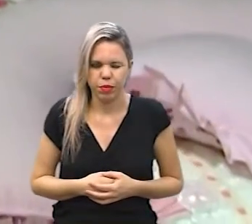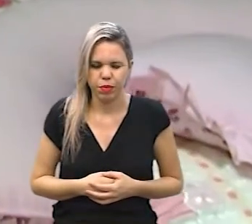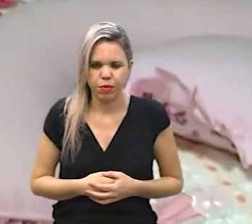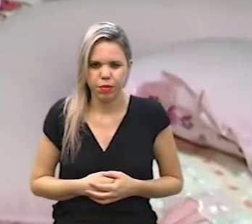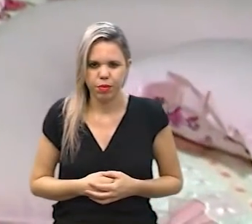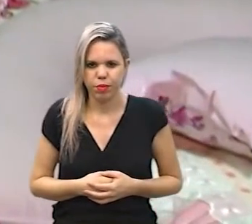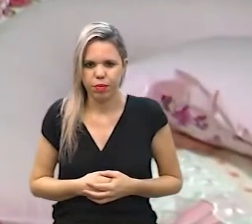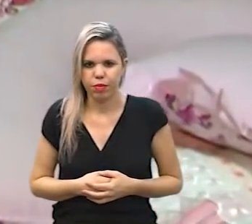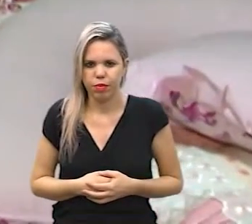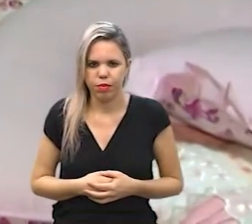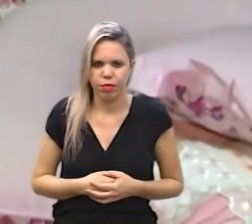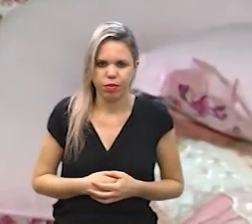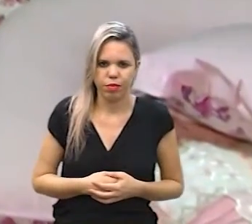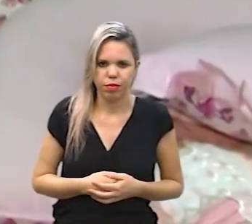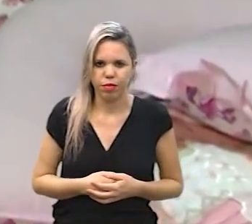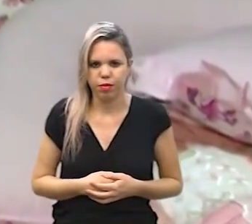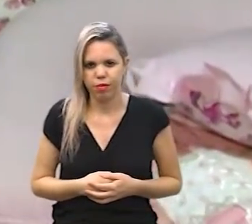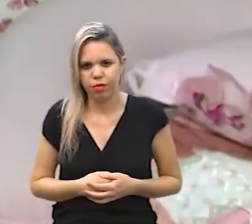Neném.